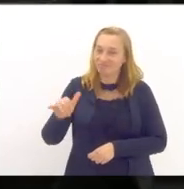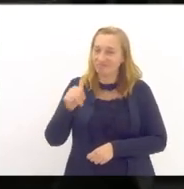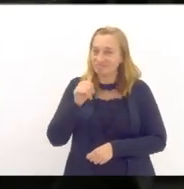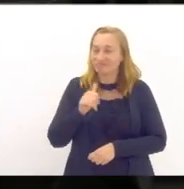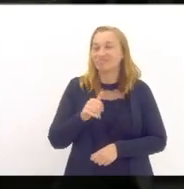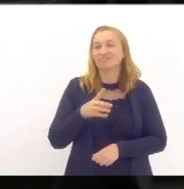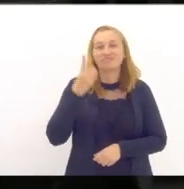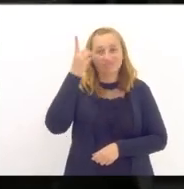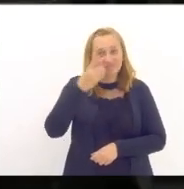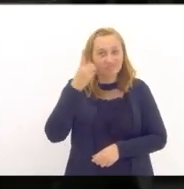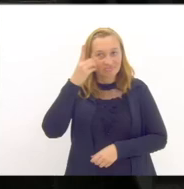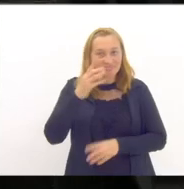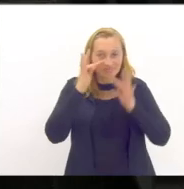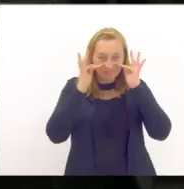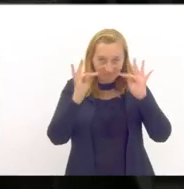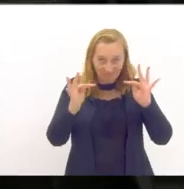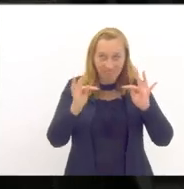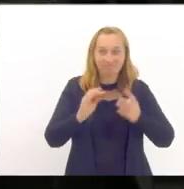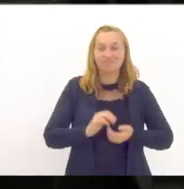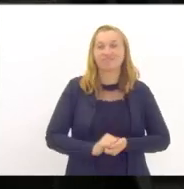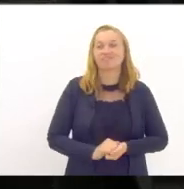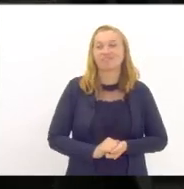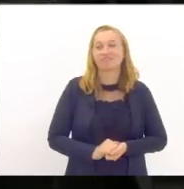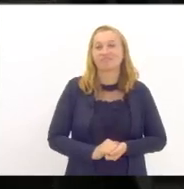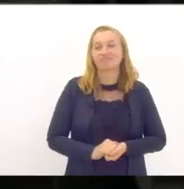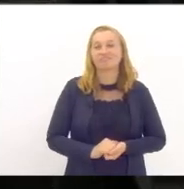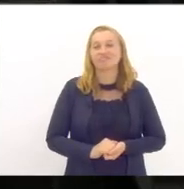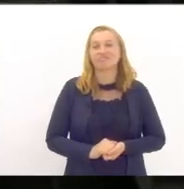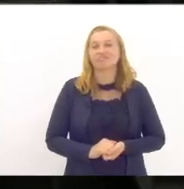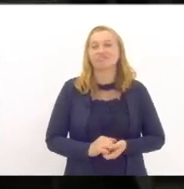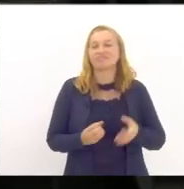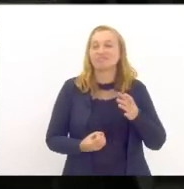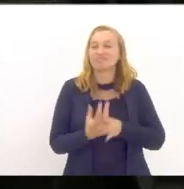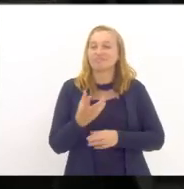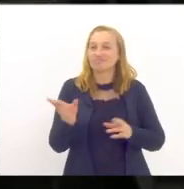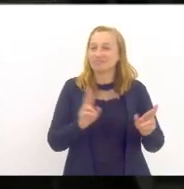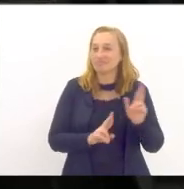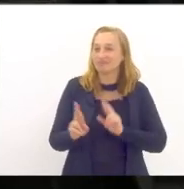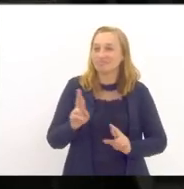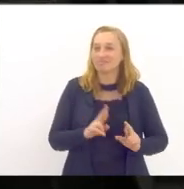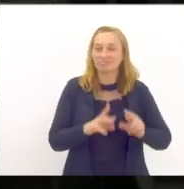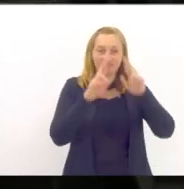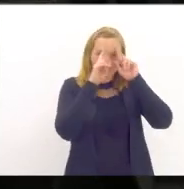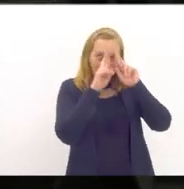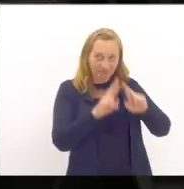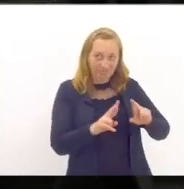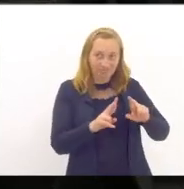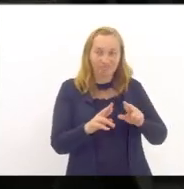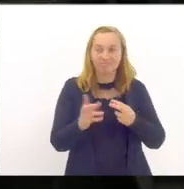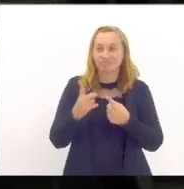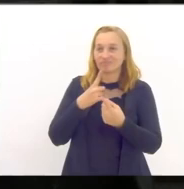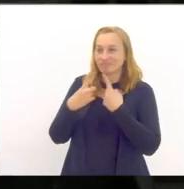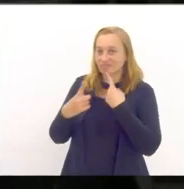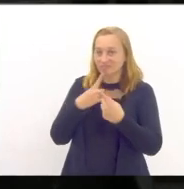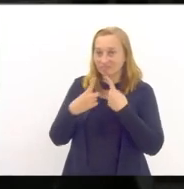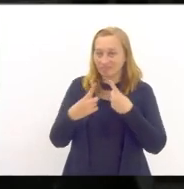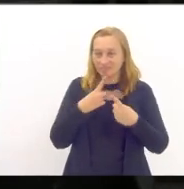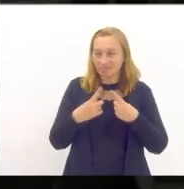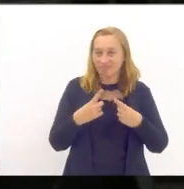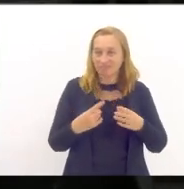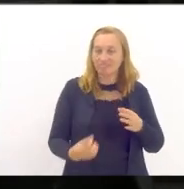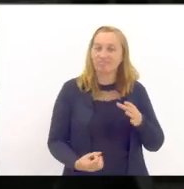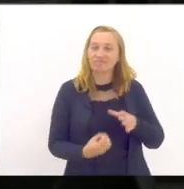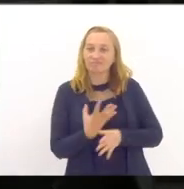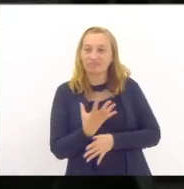senhoras parlamentares é testemunha da construção de uma relação de respeito e de diálogo, da construção